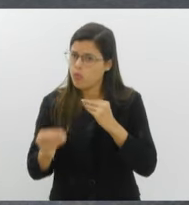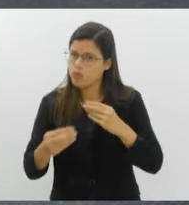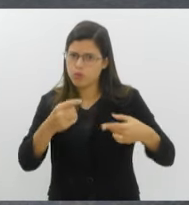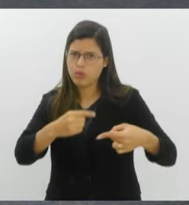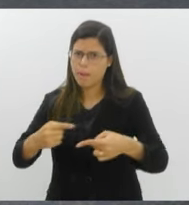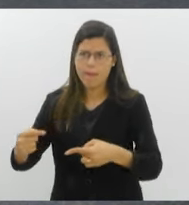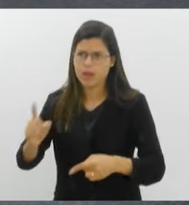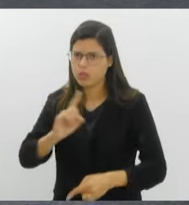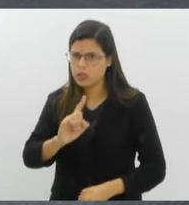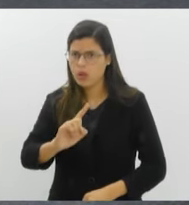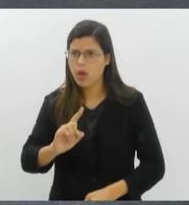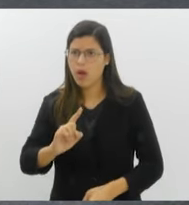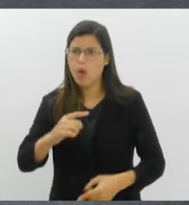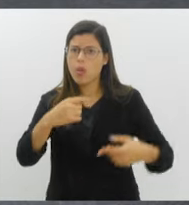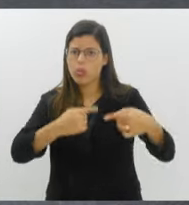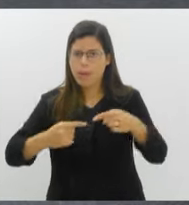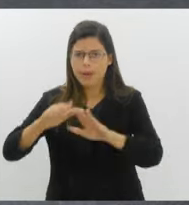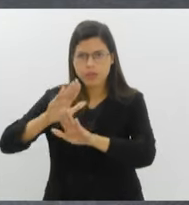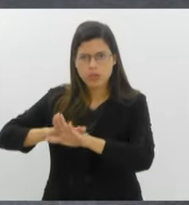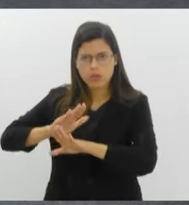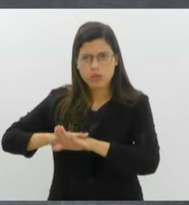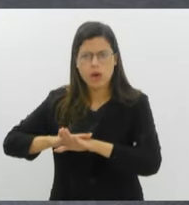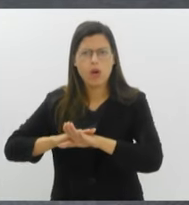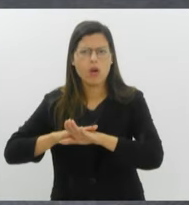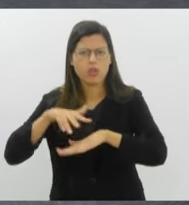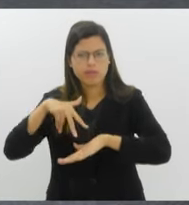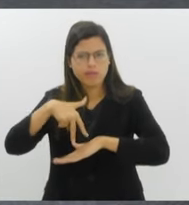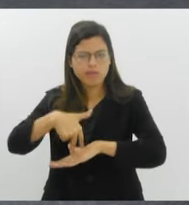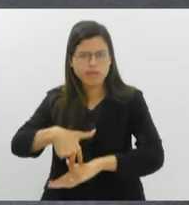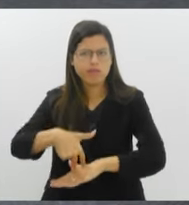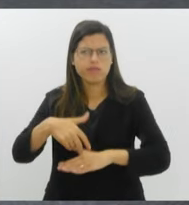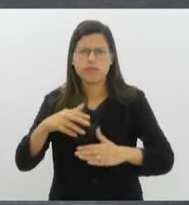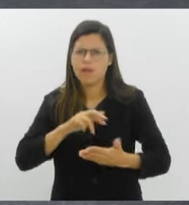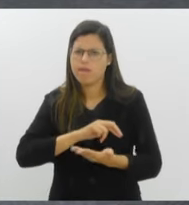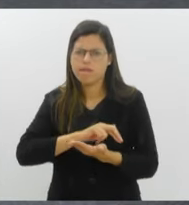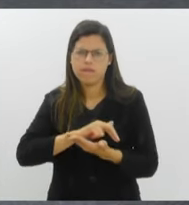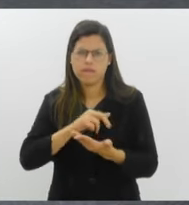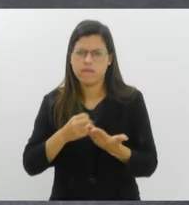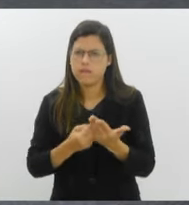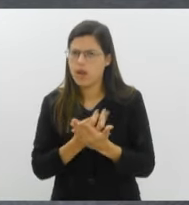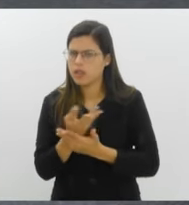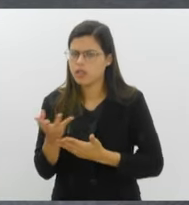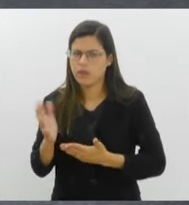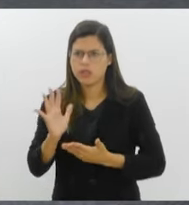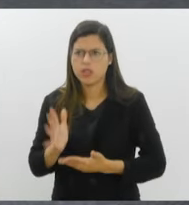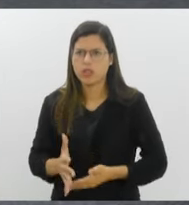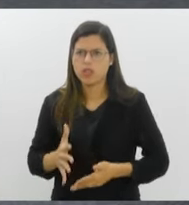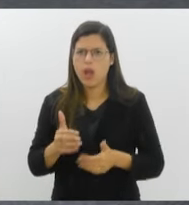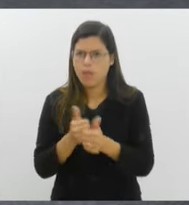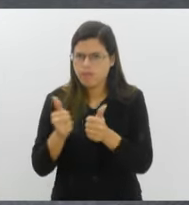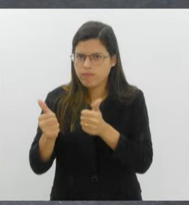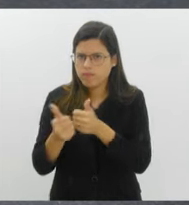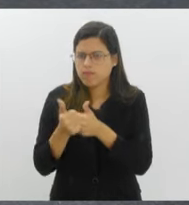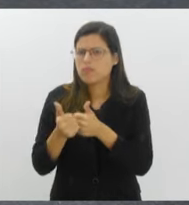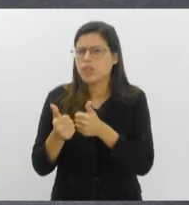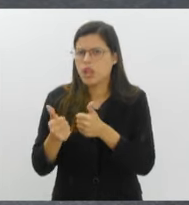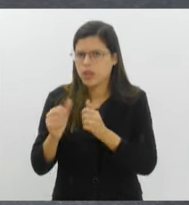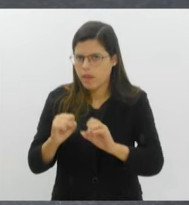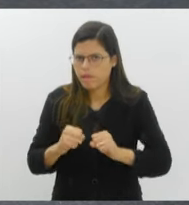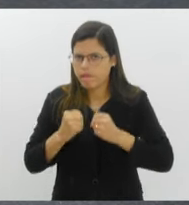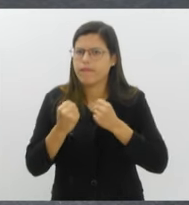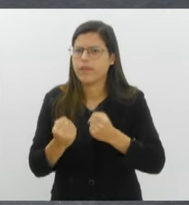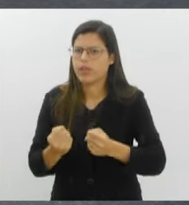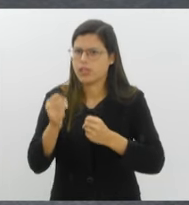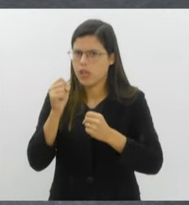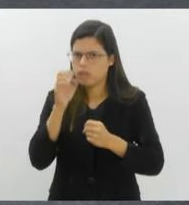não. Debate ideológico, confronto ideológico. Várias vezes já protagonizamos aqui defesas duras, ataques duros